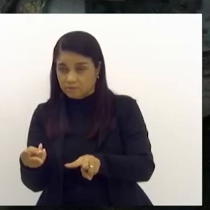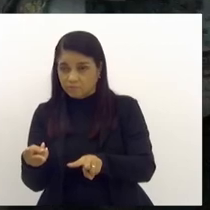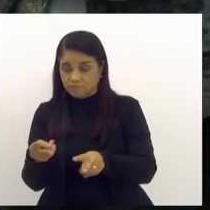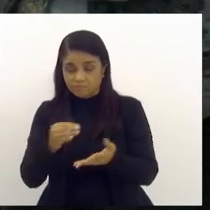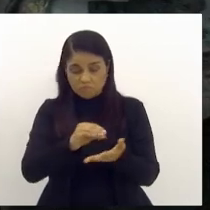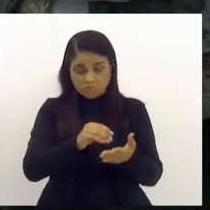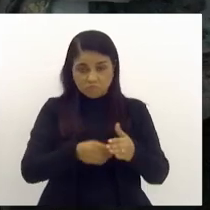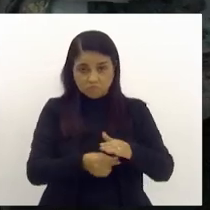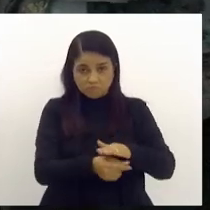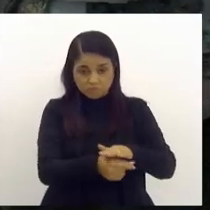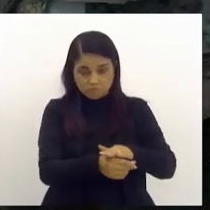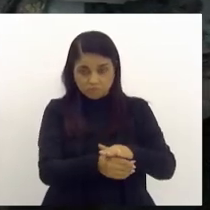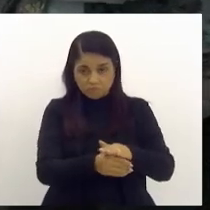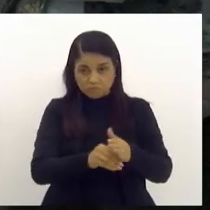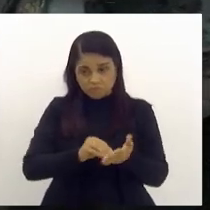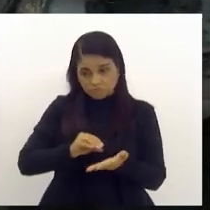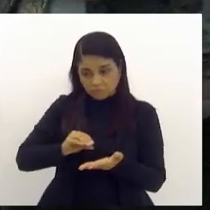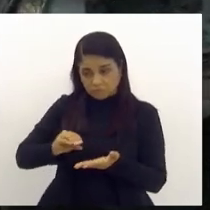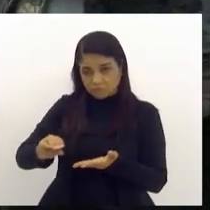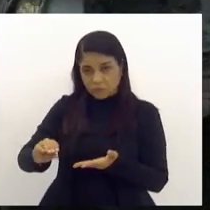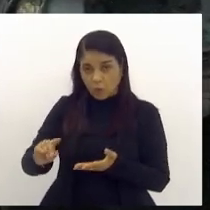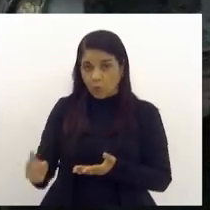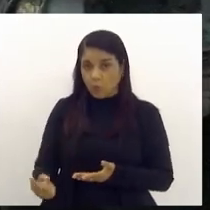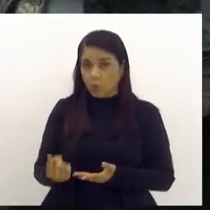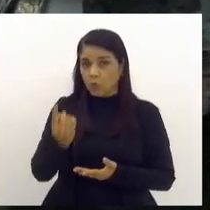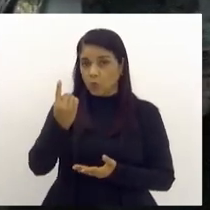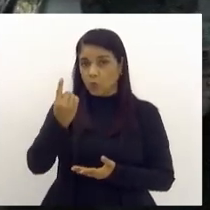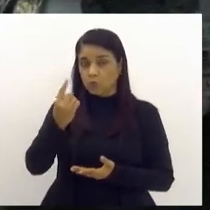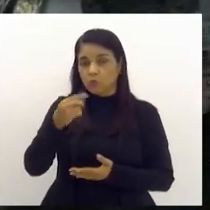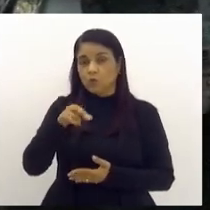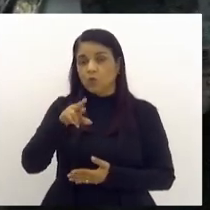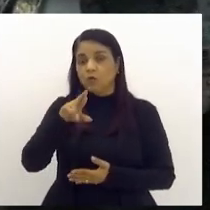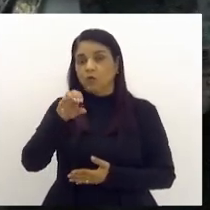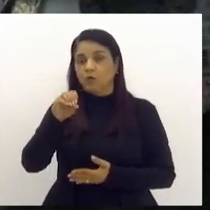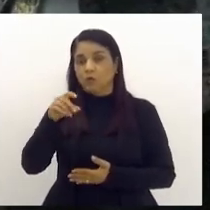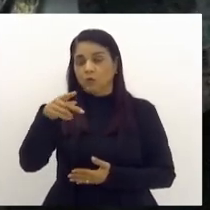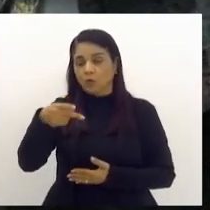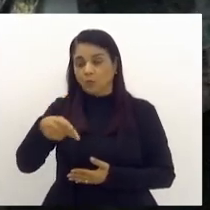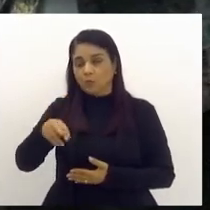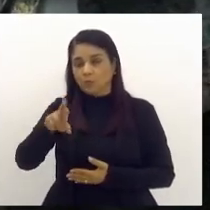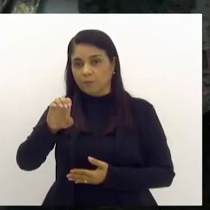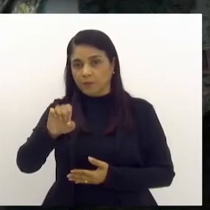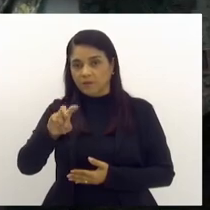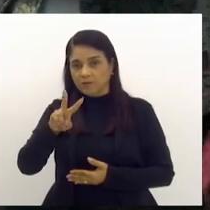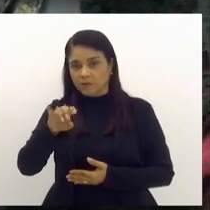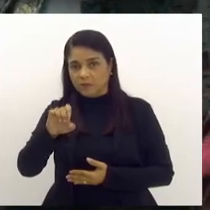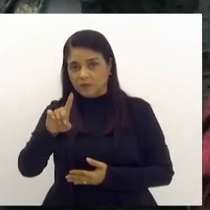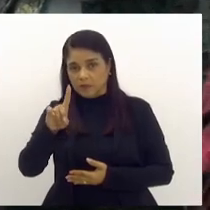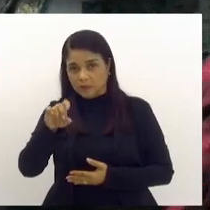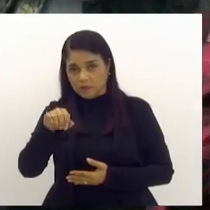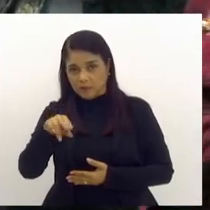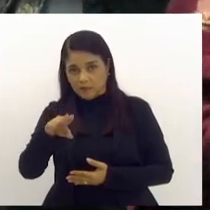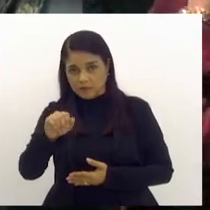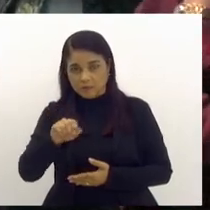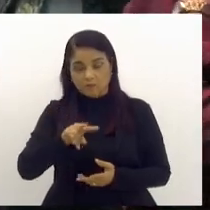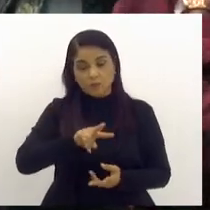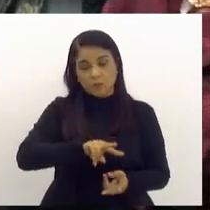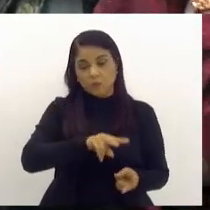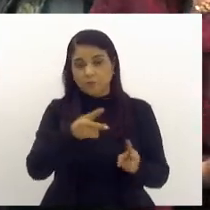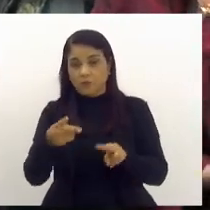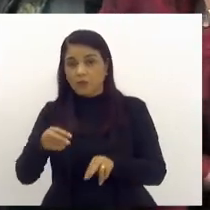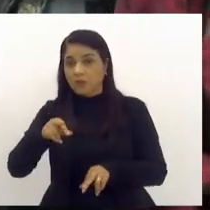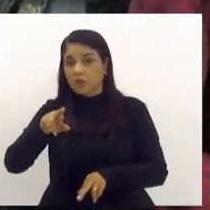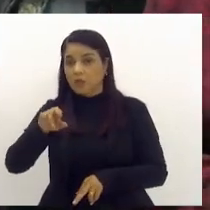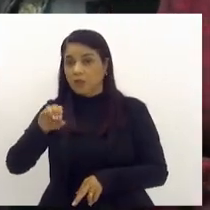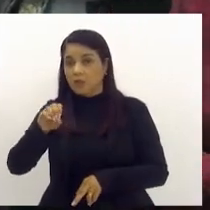para o Fundo Único do Rio Previdência e para o RJPREF também está todos